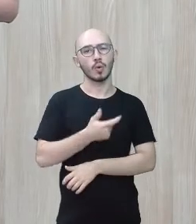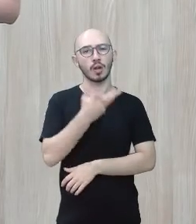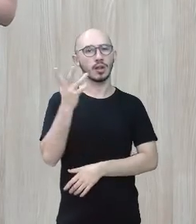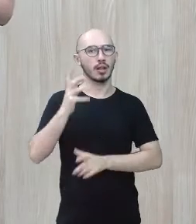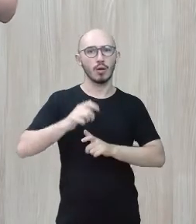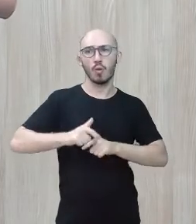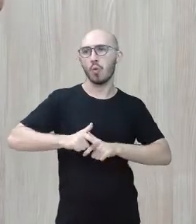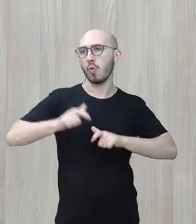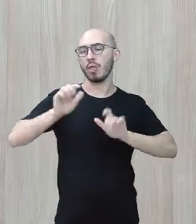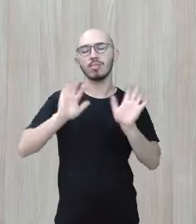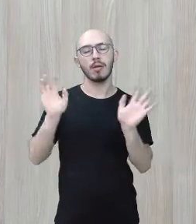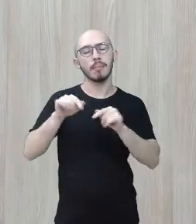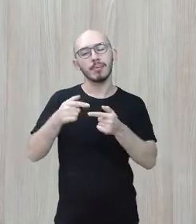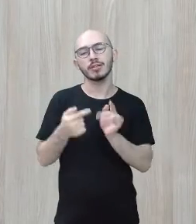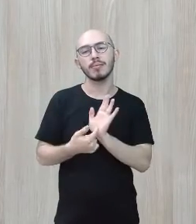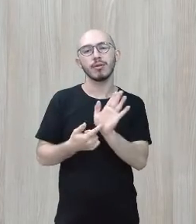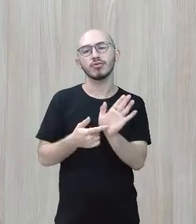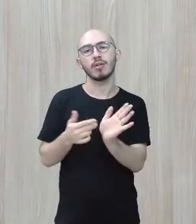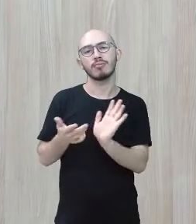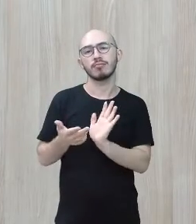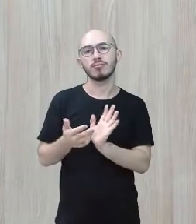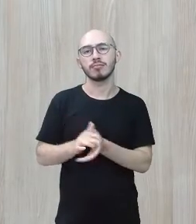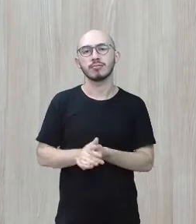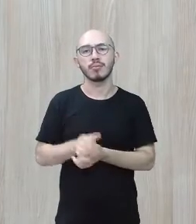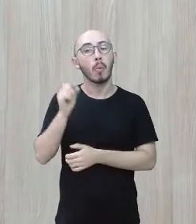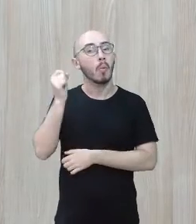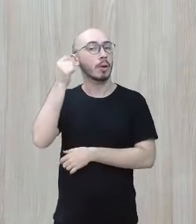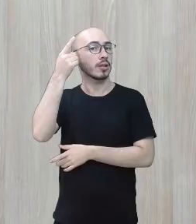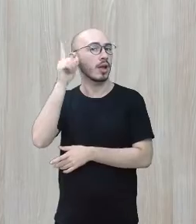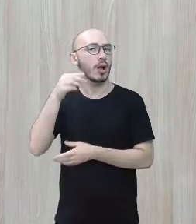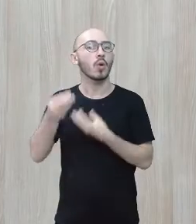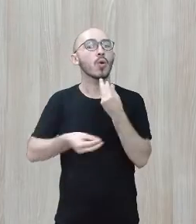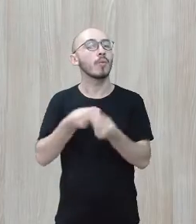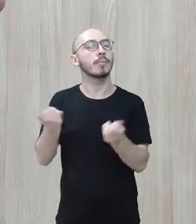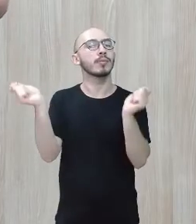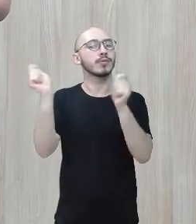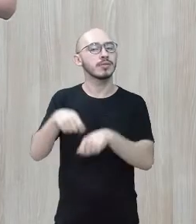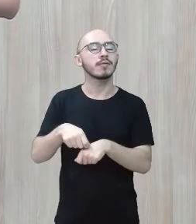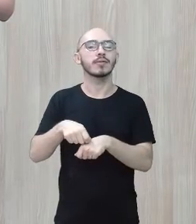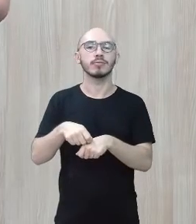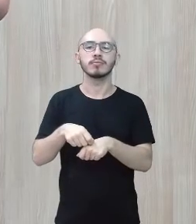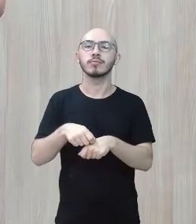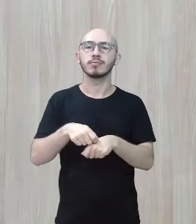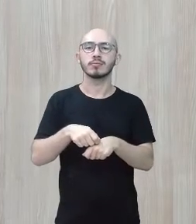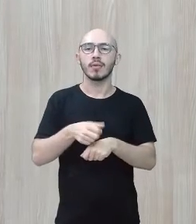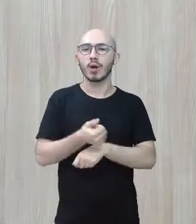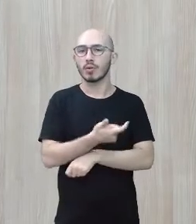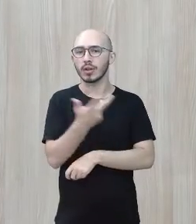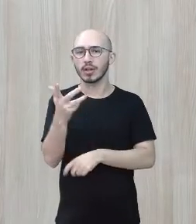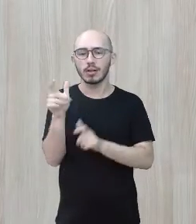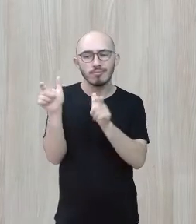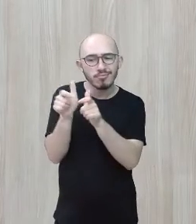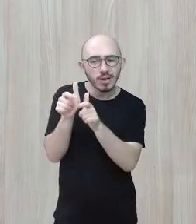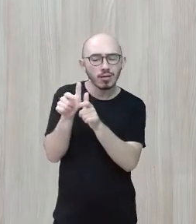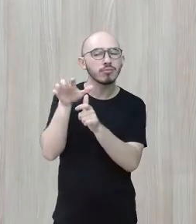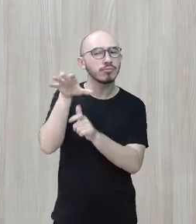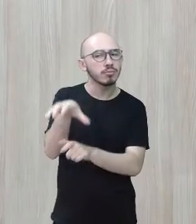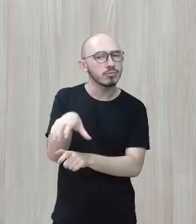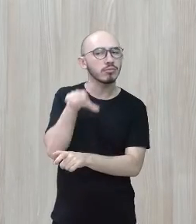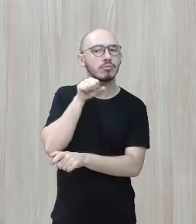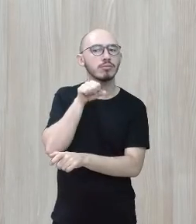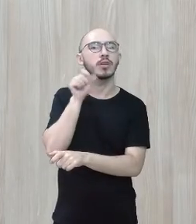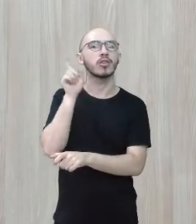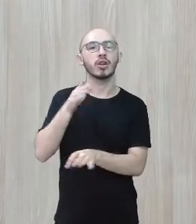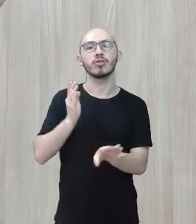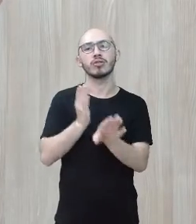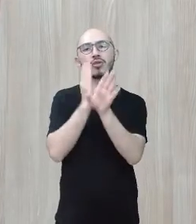grande, mas a gente trouxe uma ideia ilustrativa para te mostrar essa possibilidade de pegar uma quantidade menor do que a quantidade total